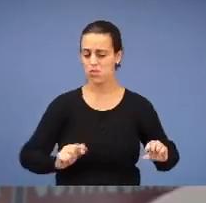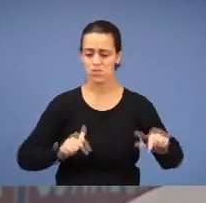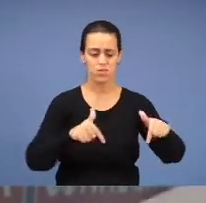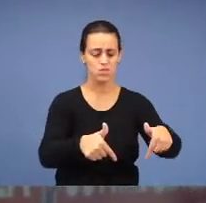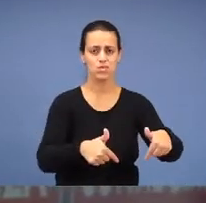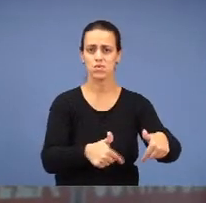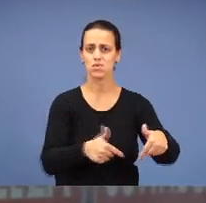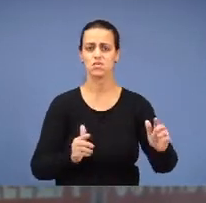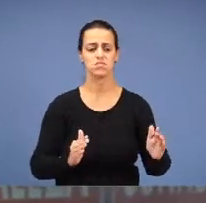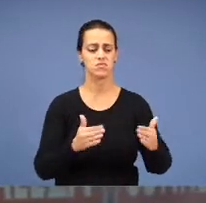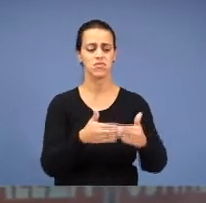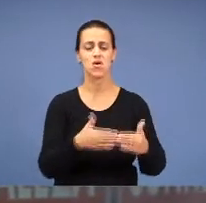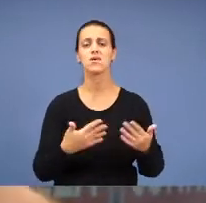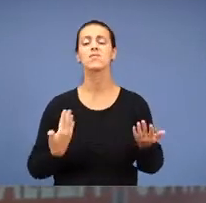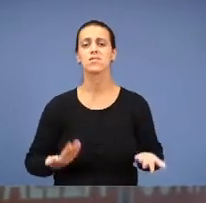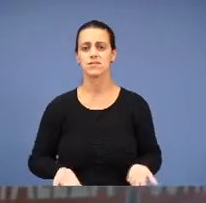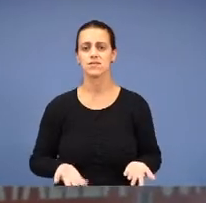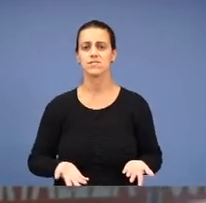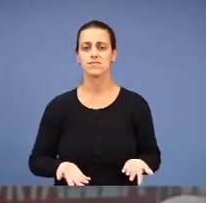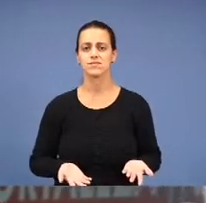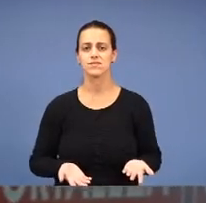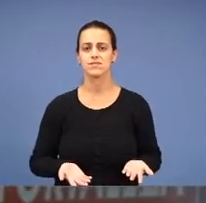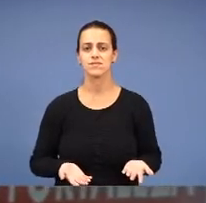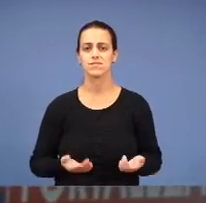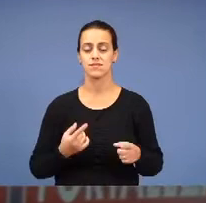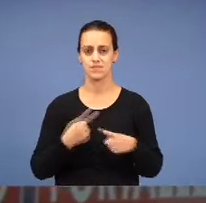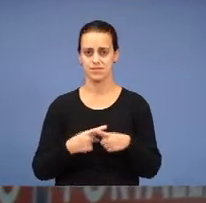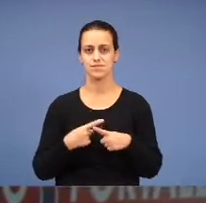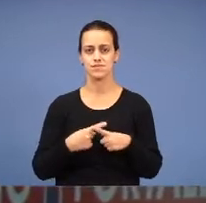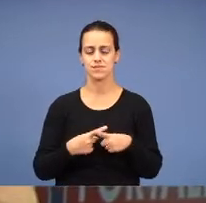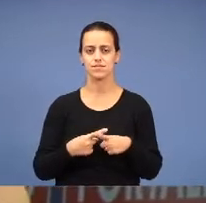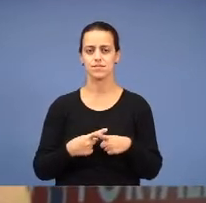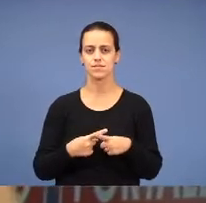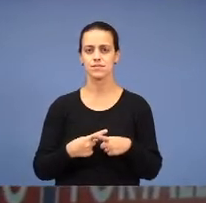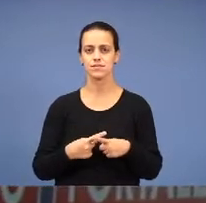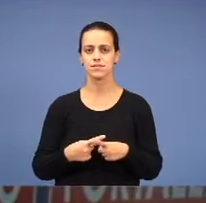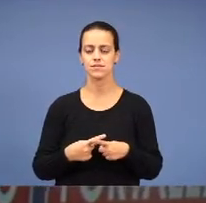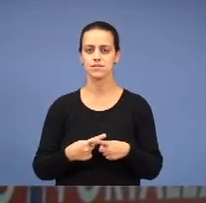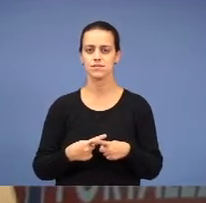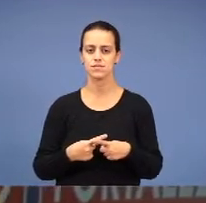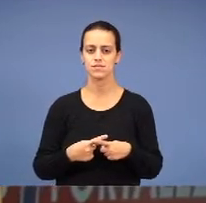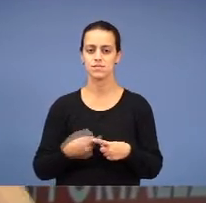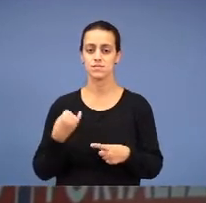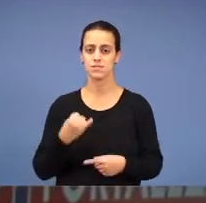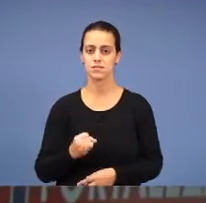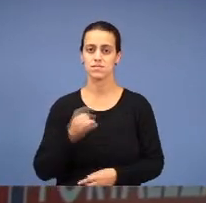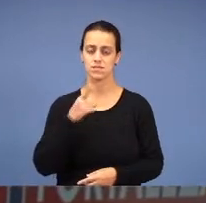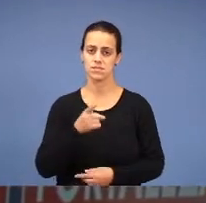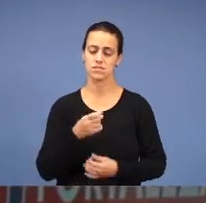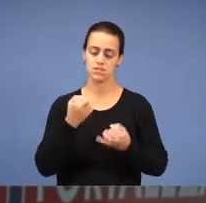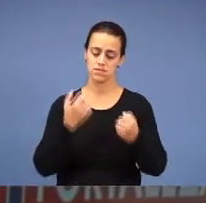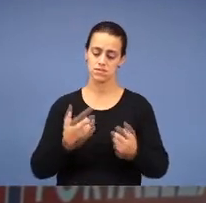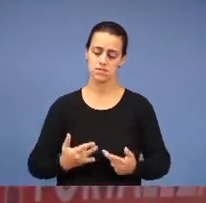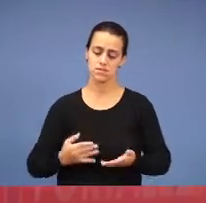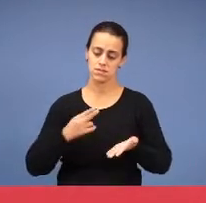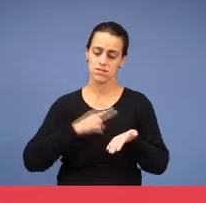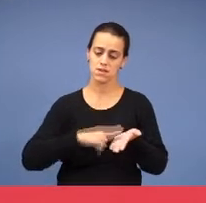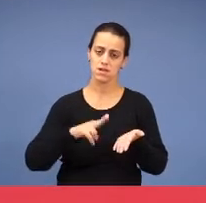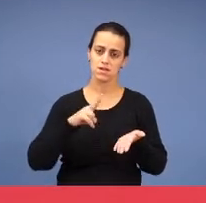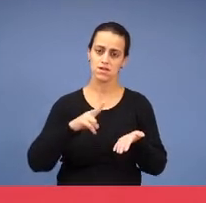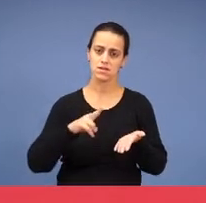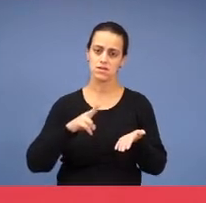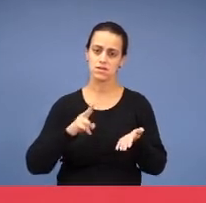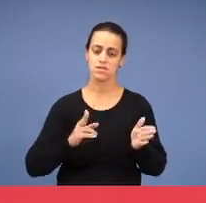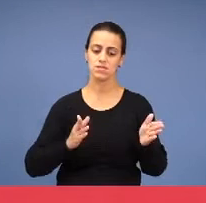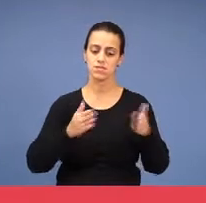se deram. Por quê? Porque quando você fala na carta, você fala nas